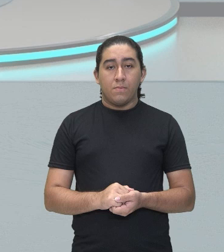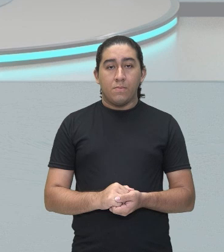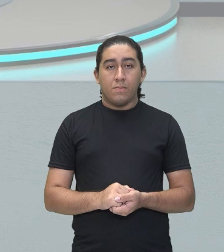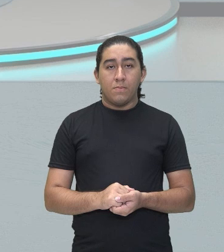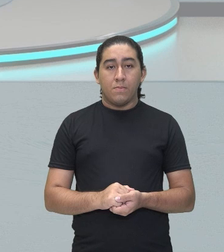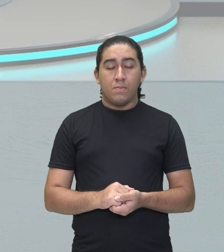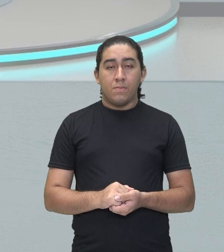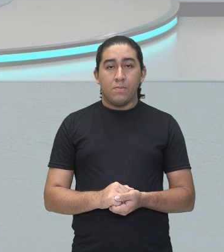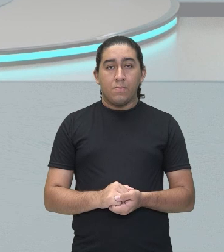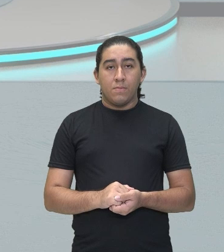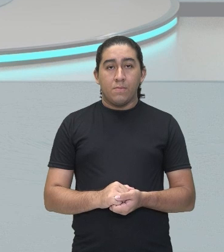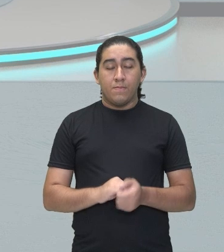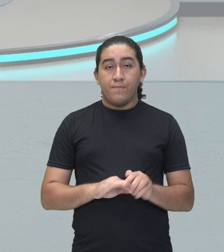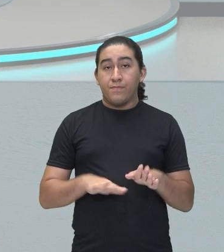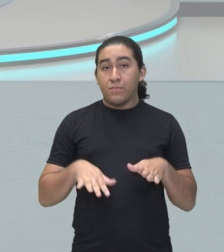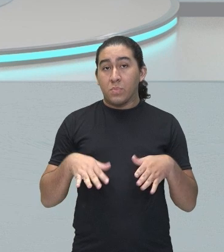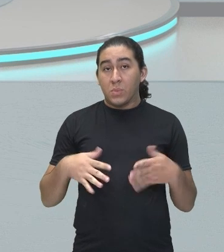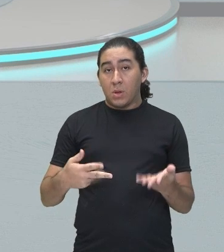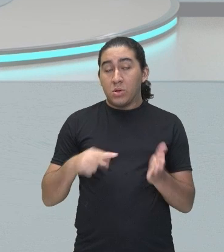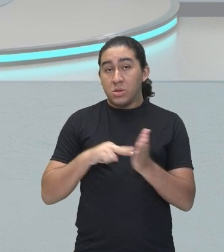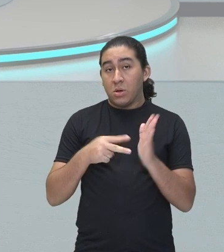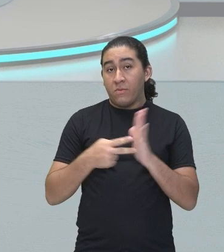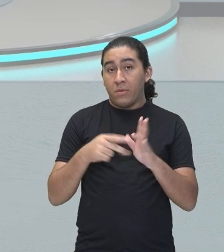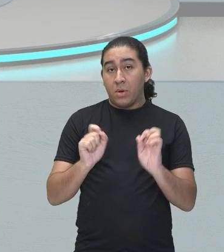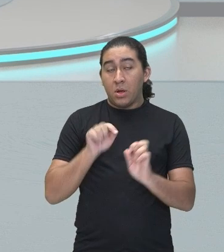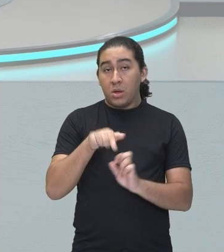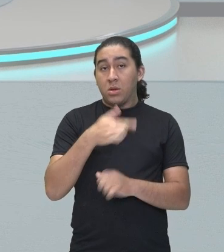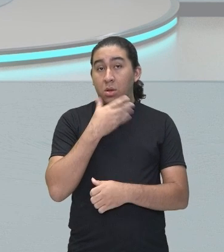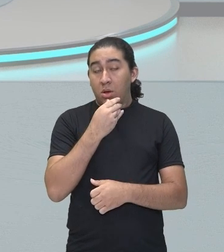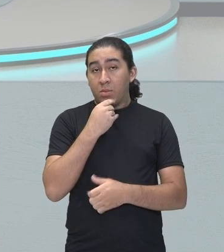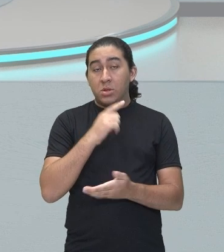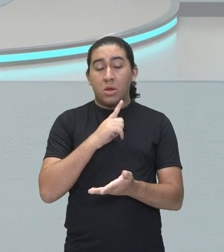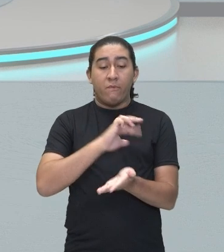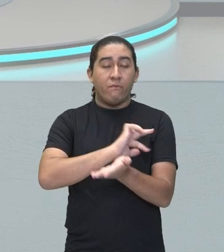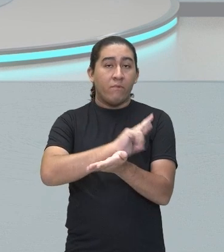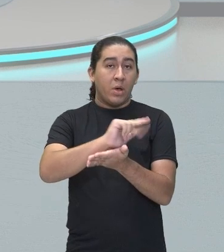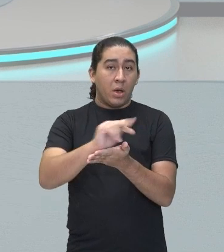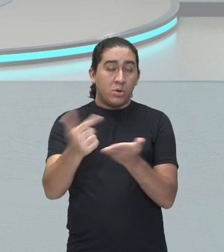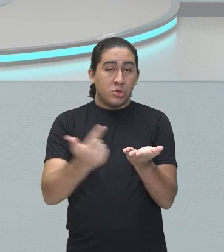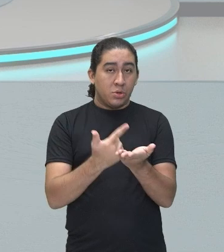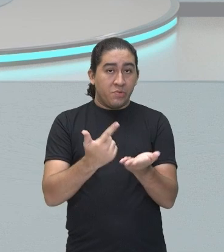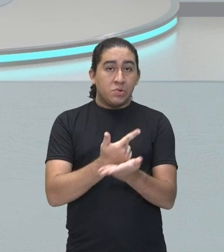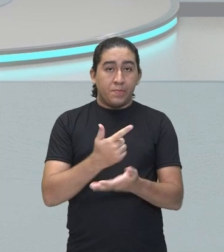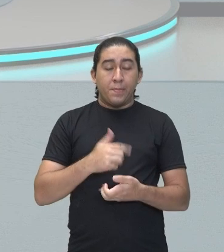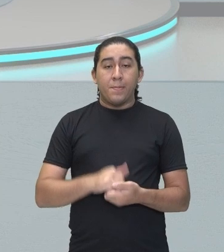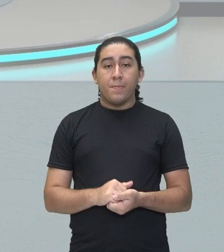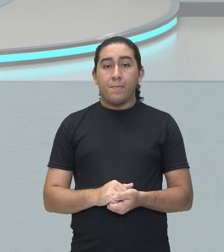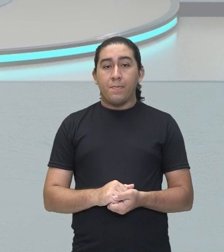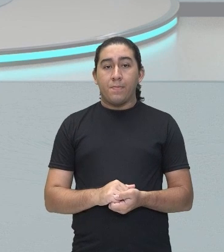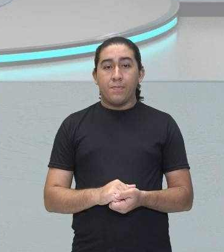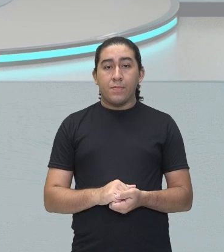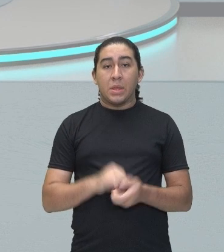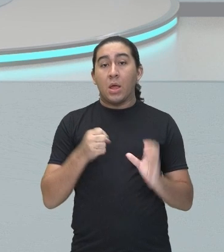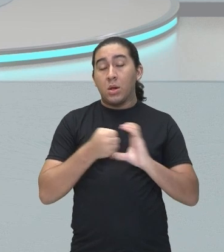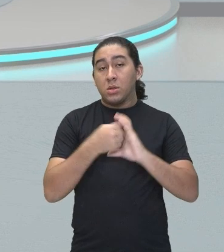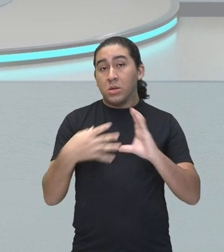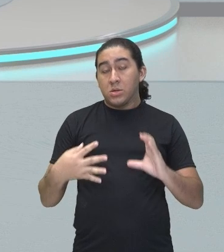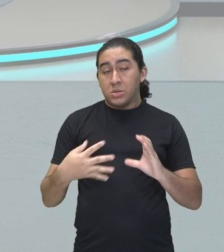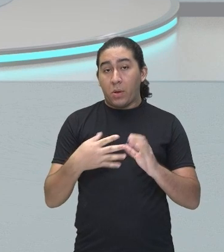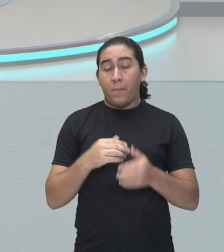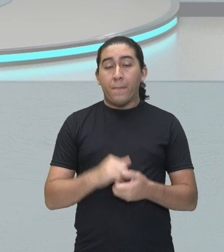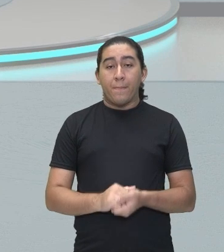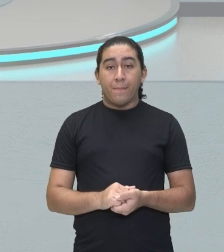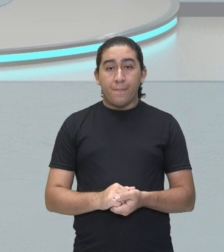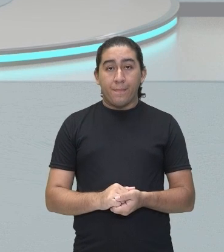1779. Então, ele tem um bocado de obras, né? Esse poeta. Características das obras